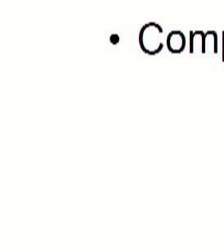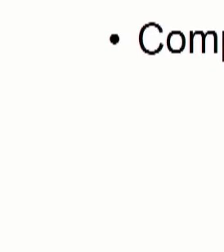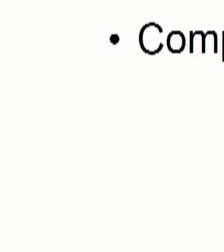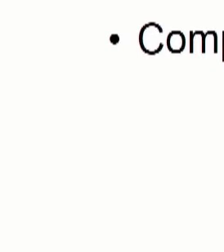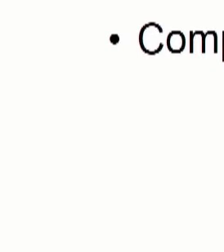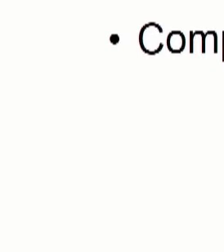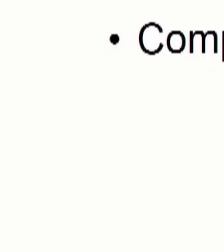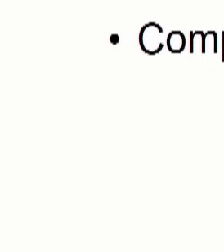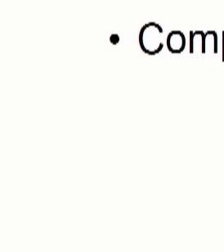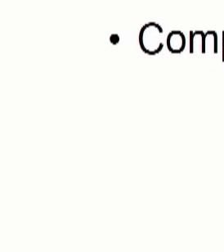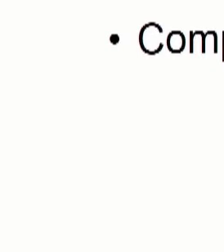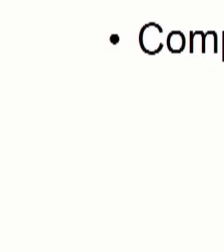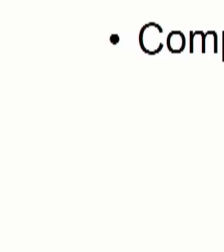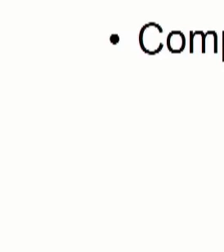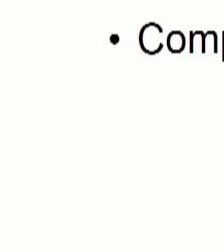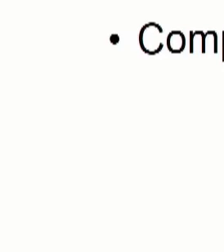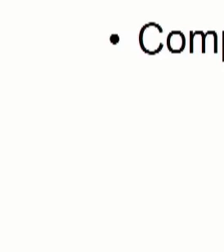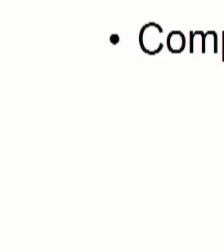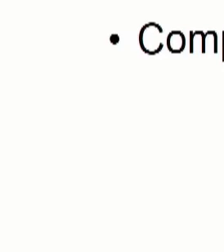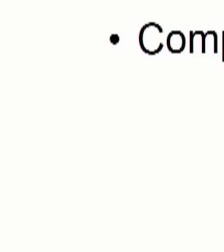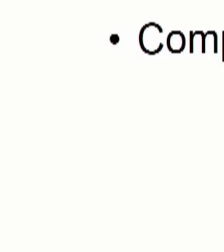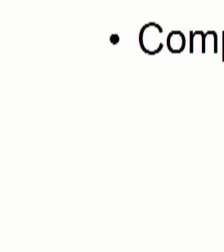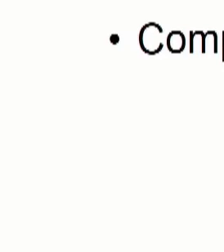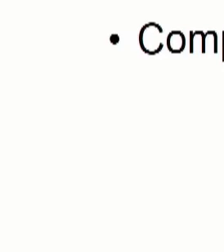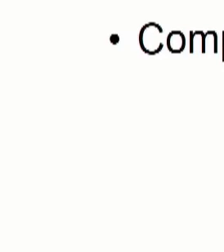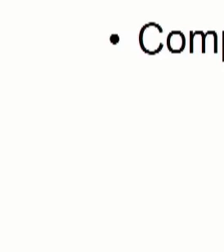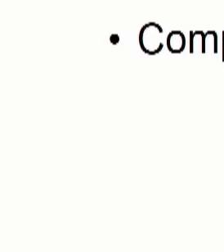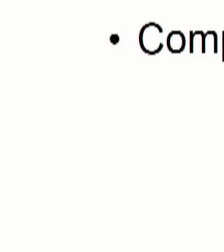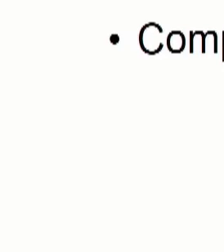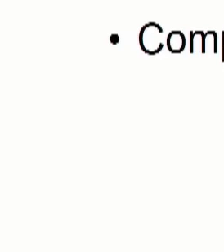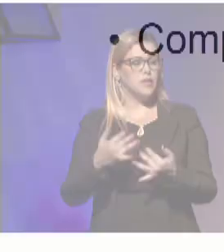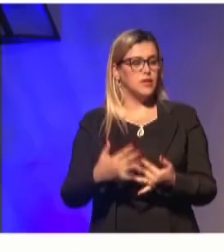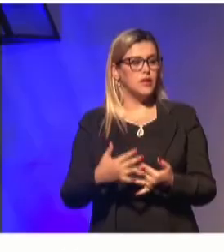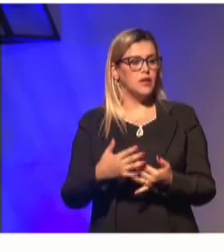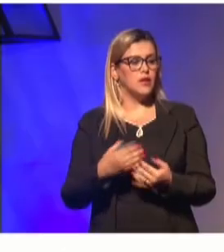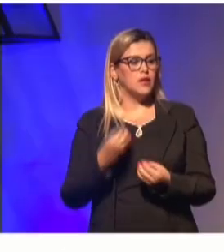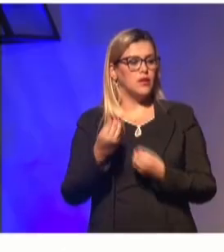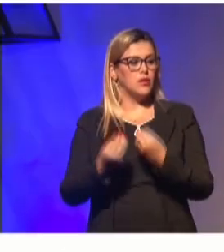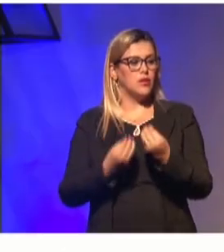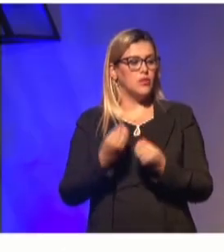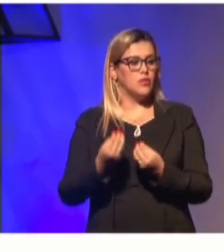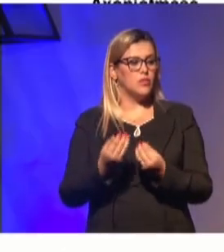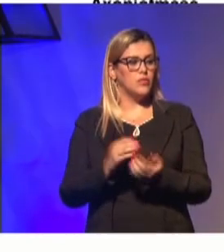a isso. O foco da nossa aula, como eu falei, é relacionar com